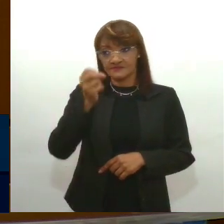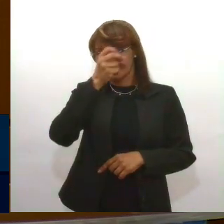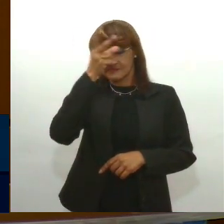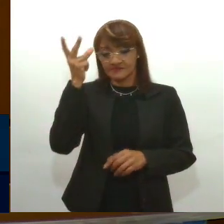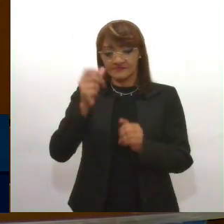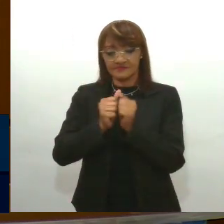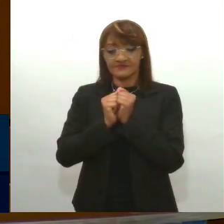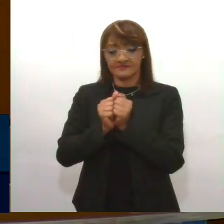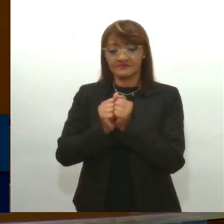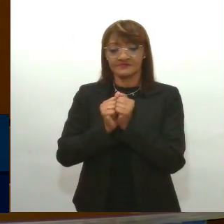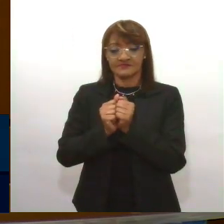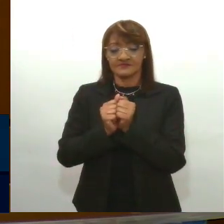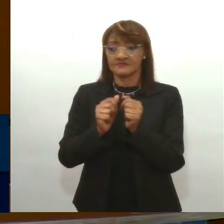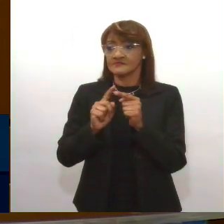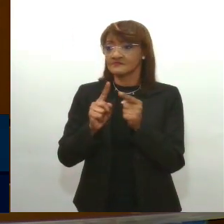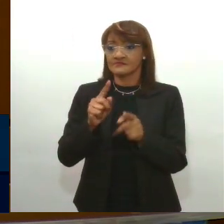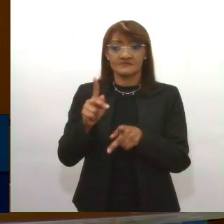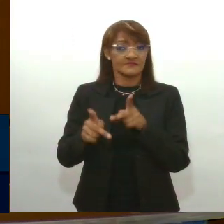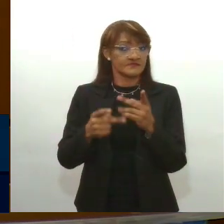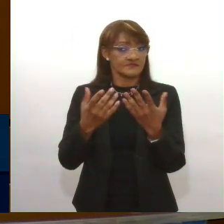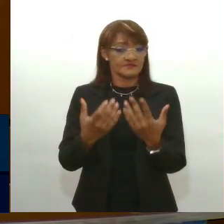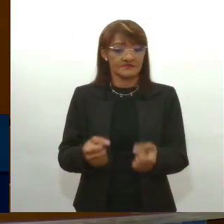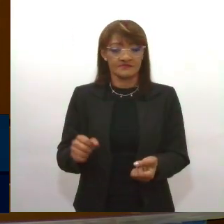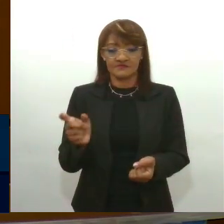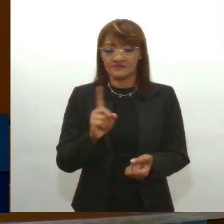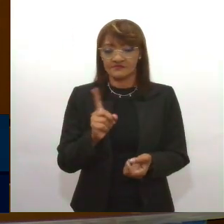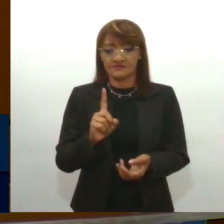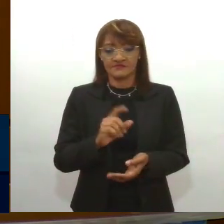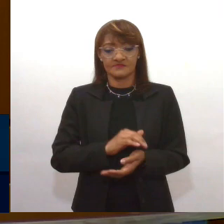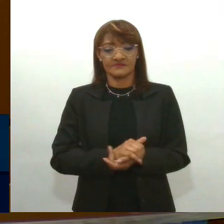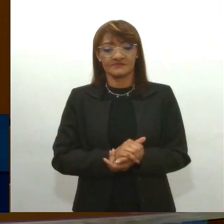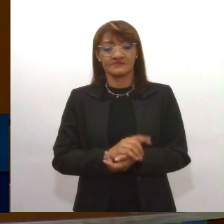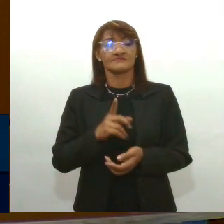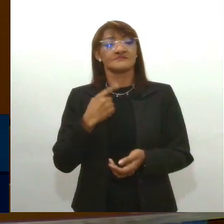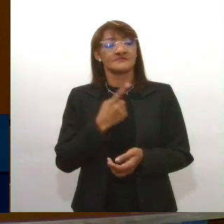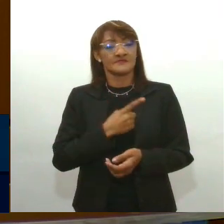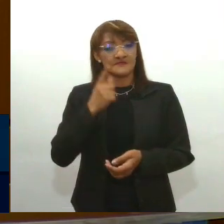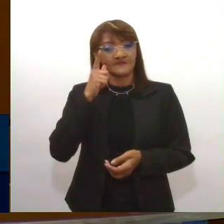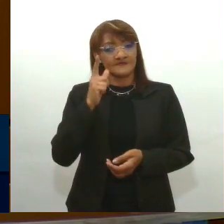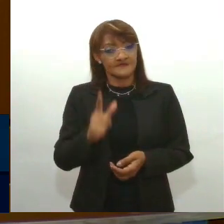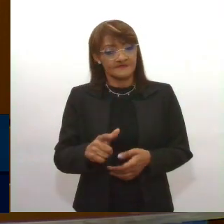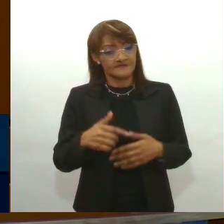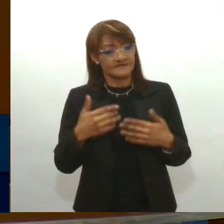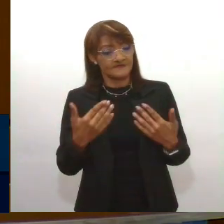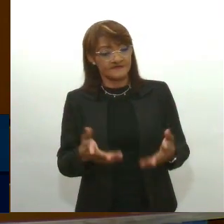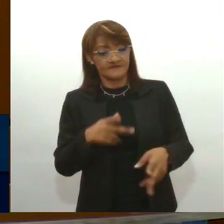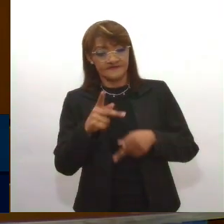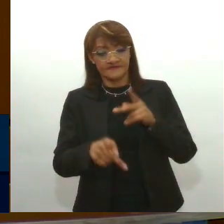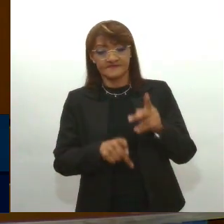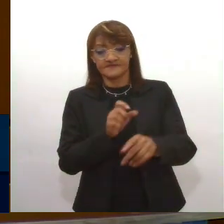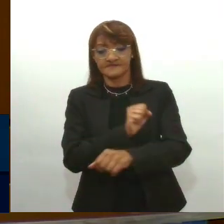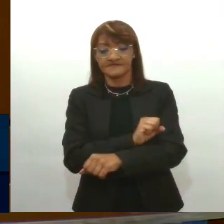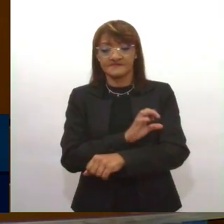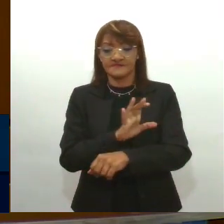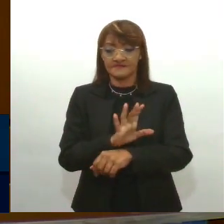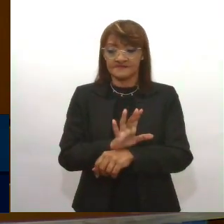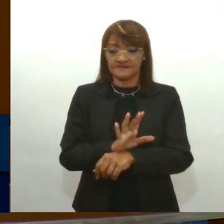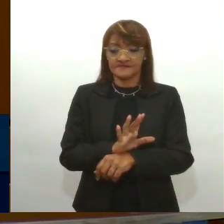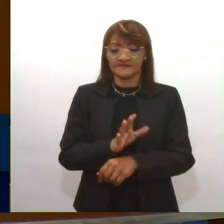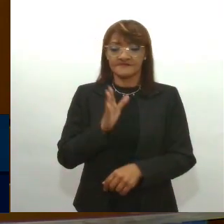mesmo contra a máquina e nós conseguimos estamos querendo agradecer a povo da Barra dos Coqueiros agradecer esse belo trabalho que foi feito e nós